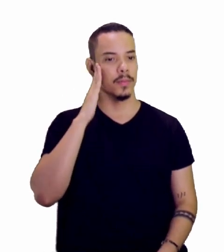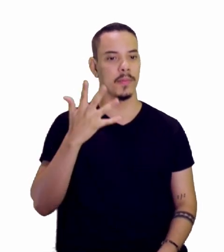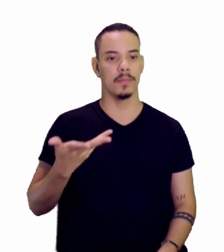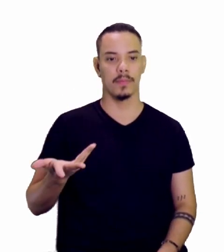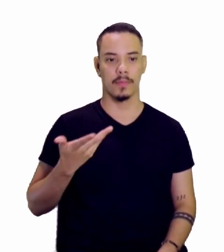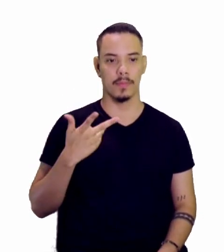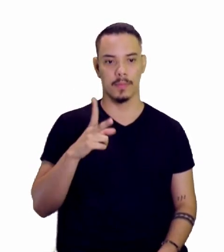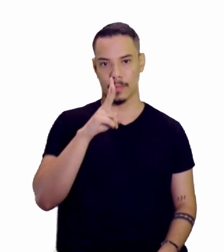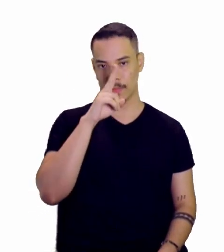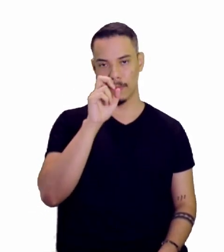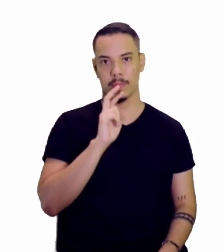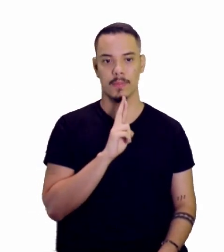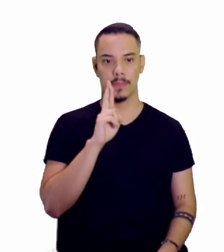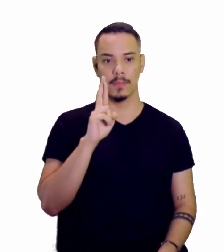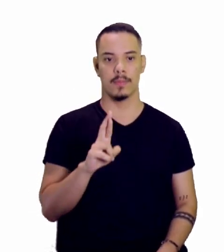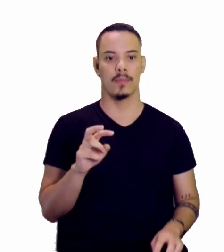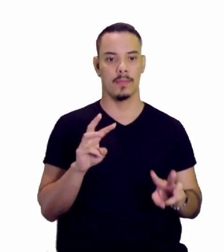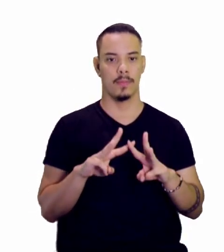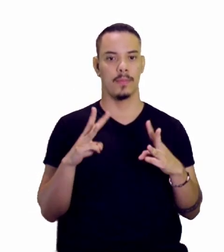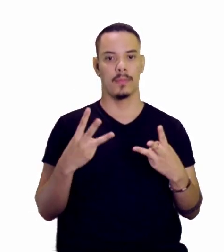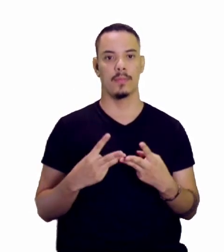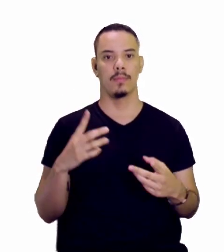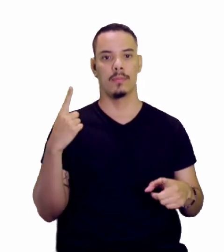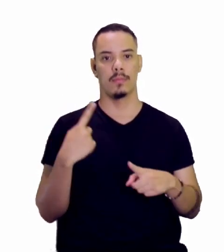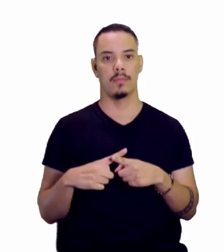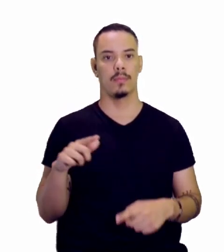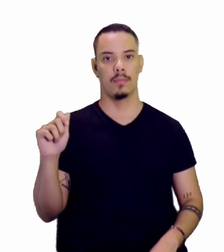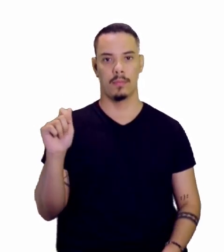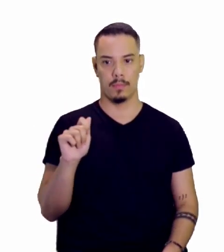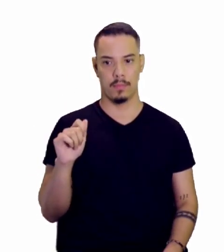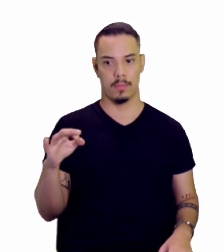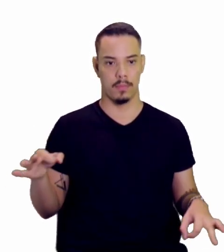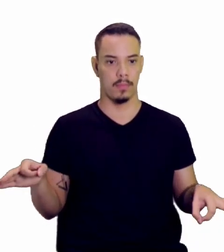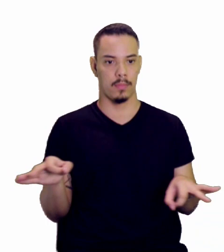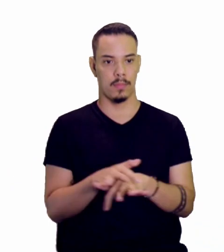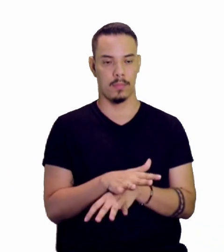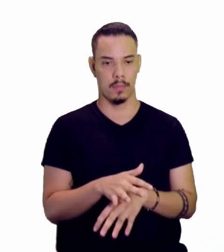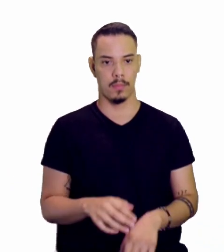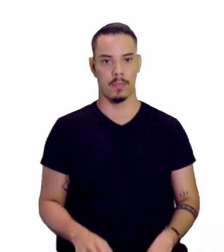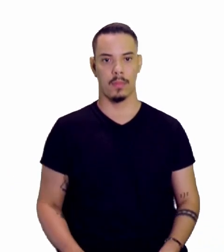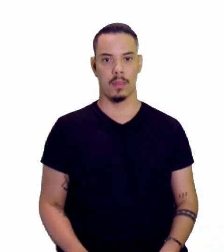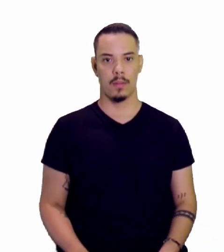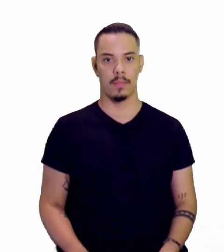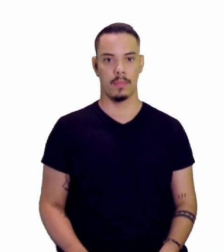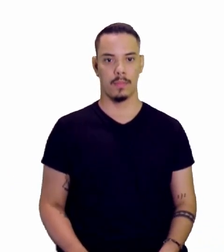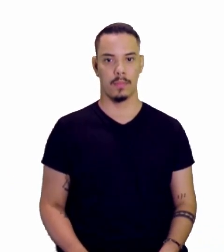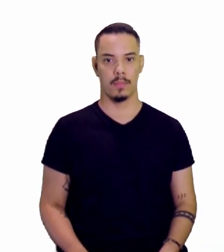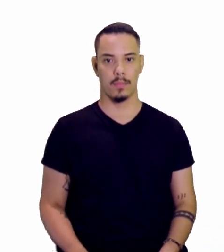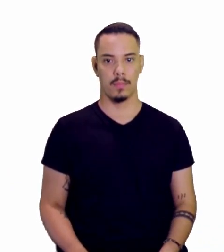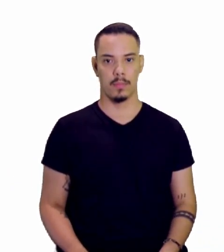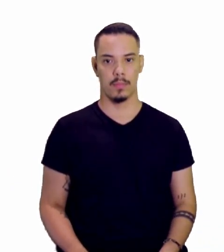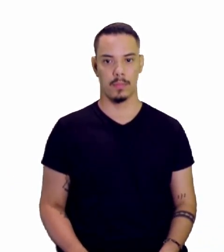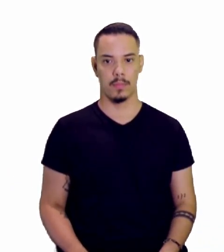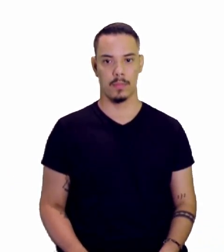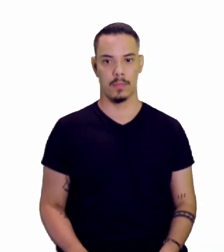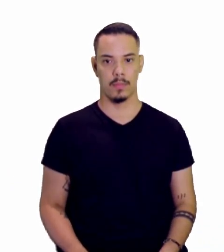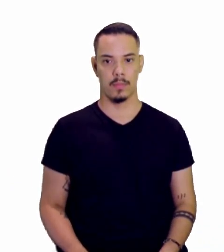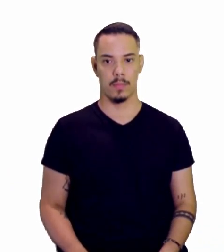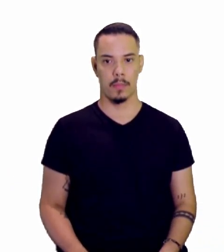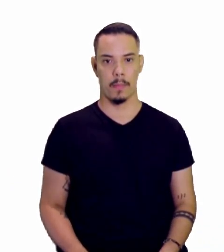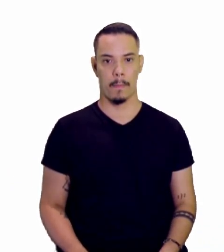fazer? Força resultante, massa vezes aceleração, né? Deixa eu só apagar aqui para ficar bonitinho o desenho, olha só